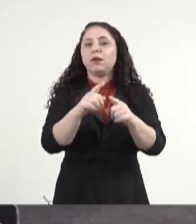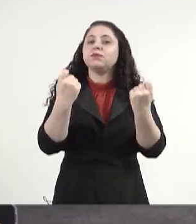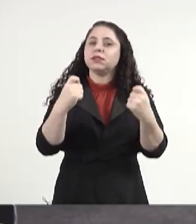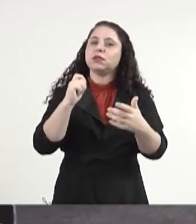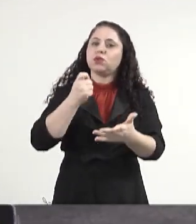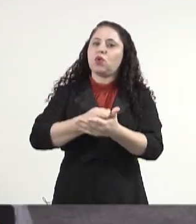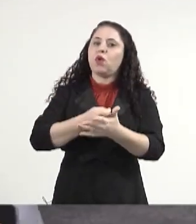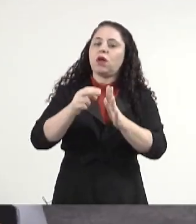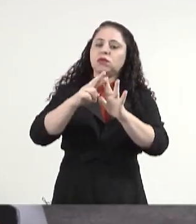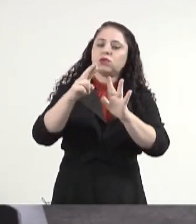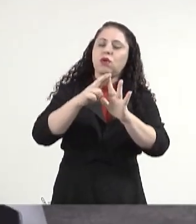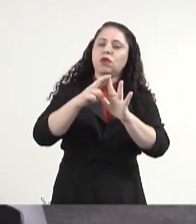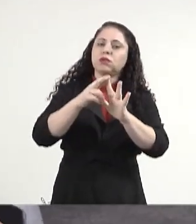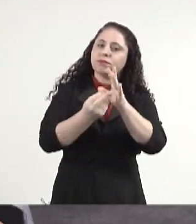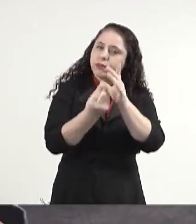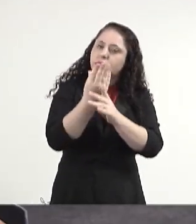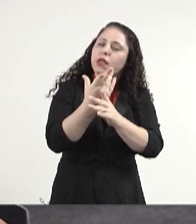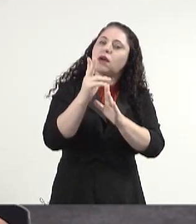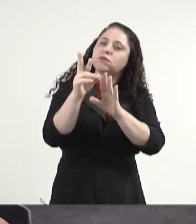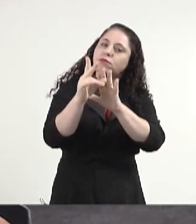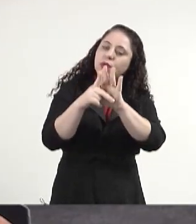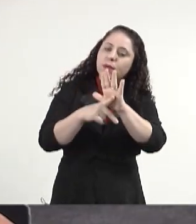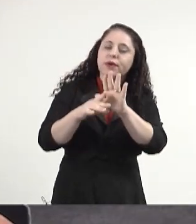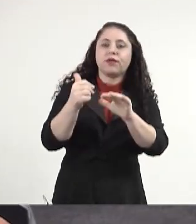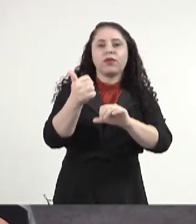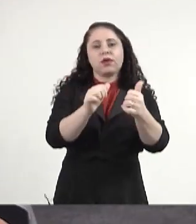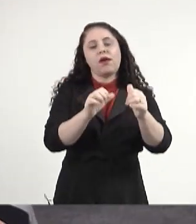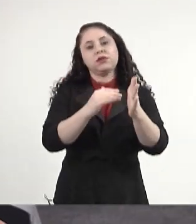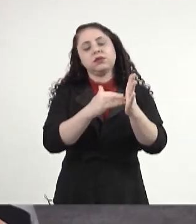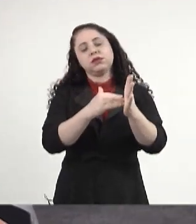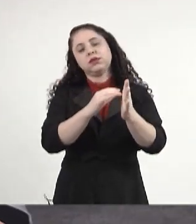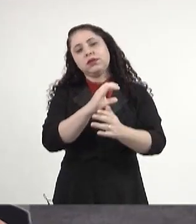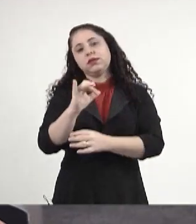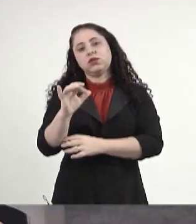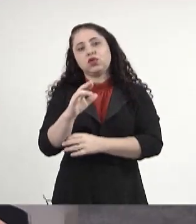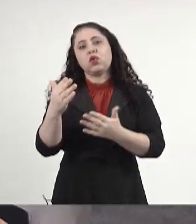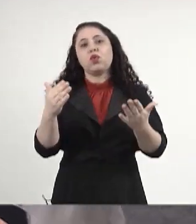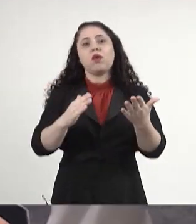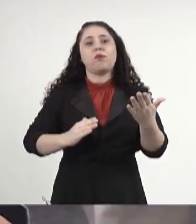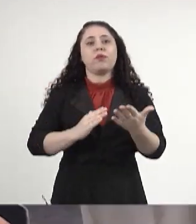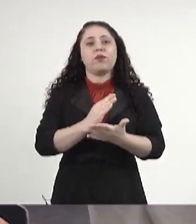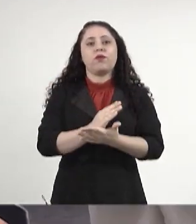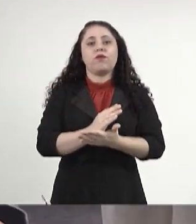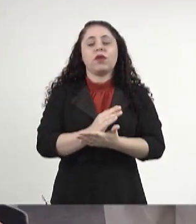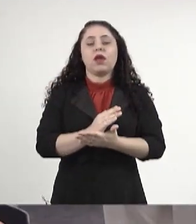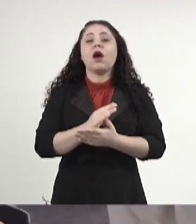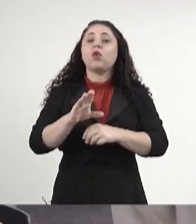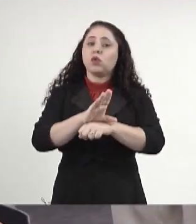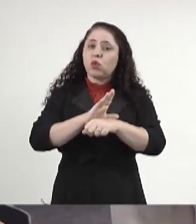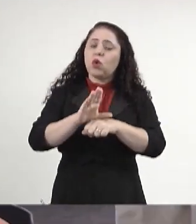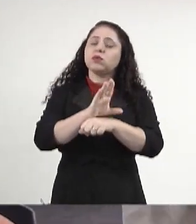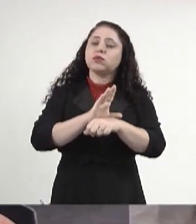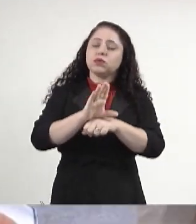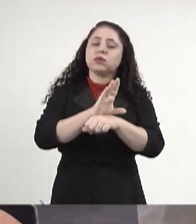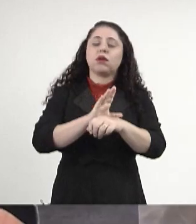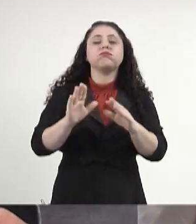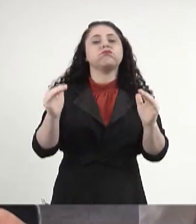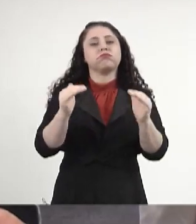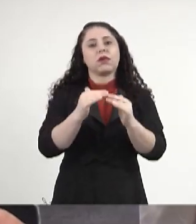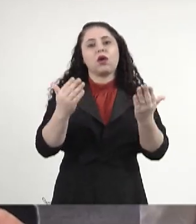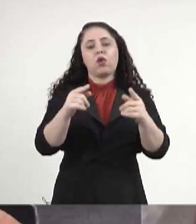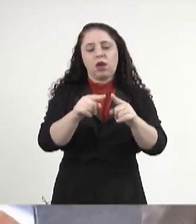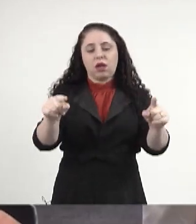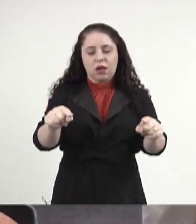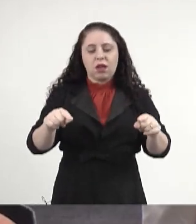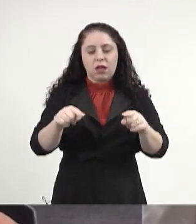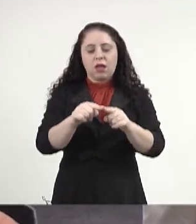de um projeto de resolução. Então esse projeto veio aqui para a CCJR, foi hoje aprovado a sua constitucionalidade e ele vai agora para